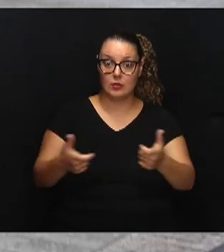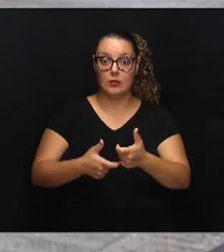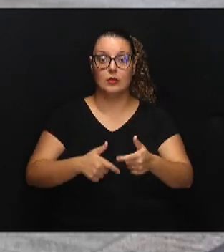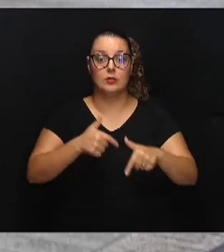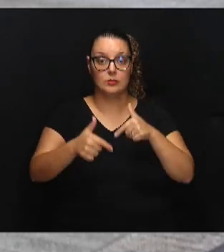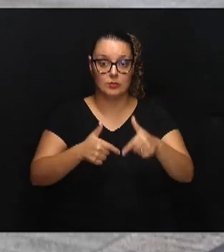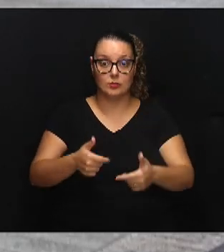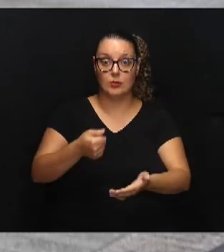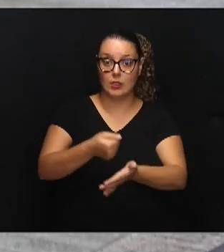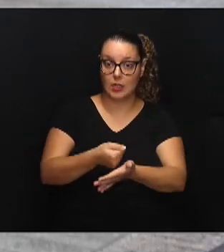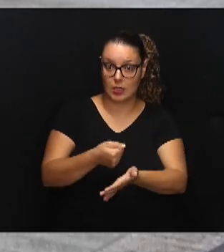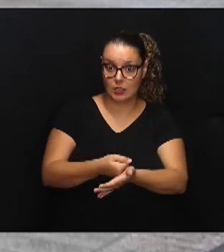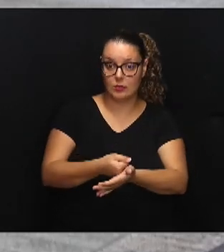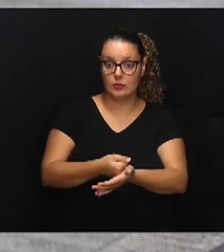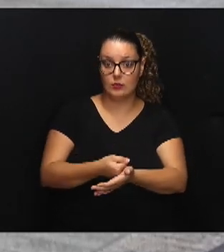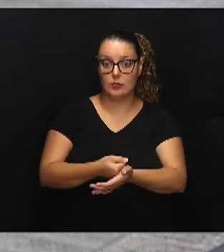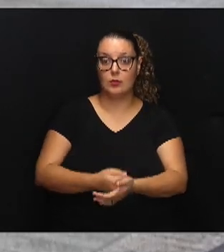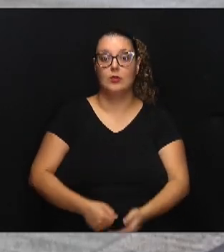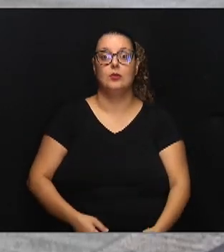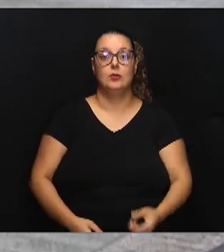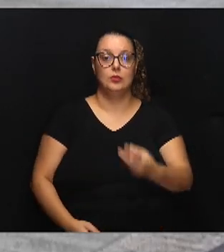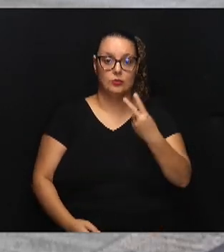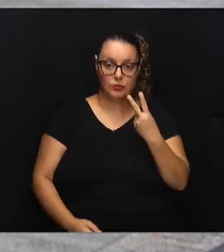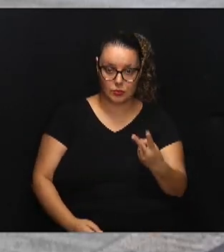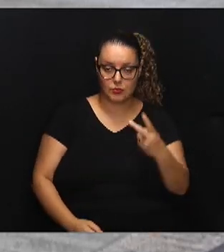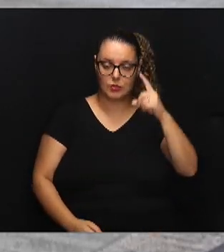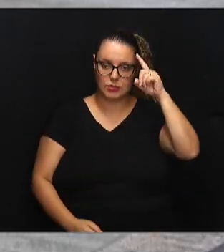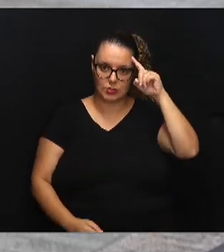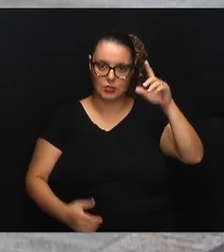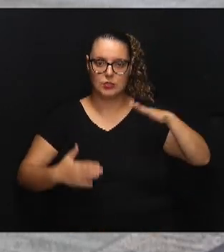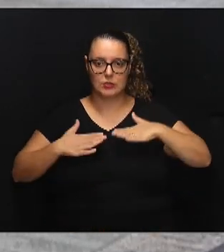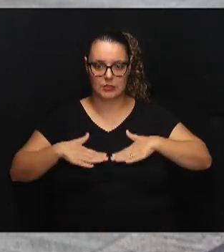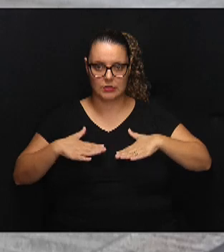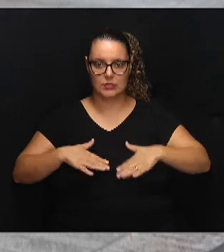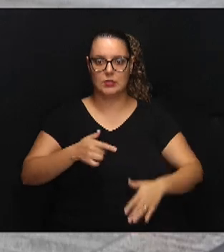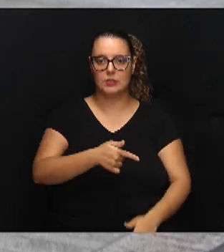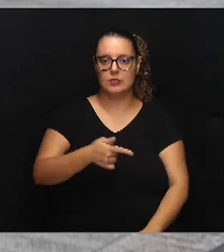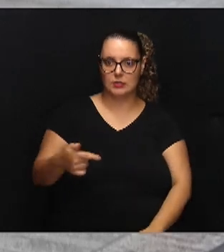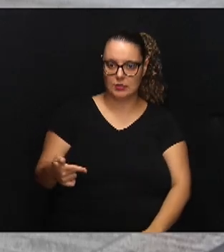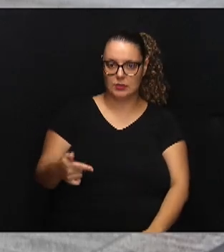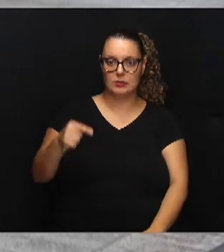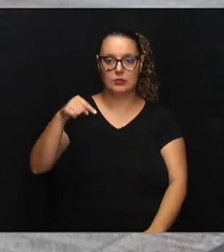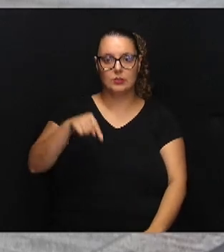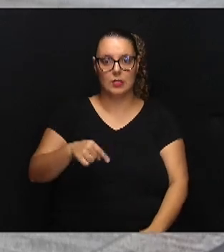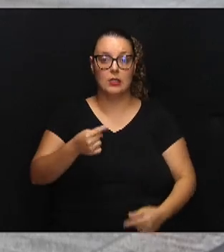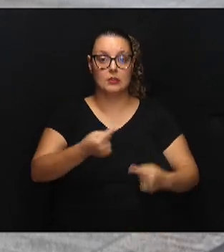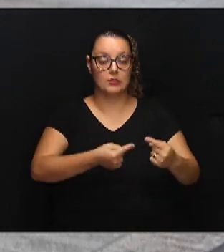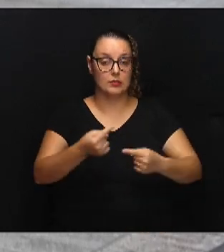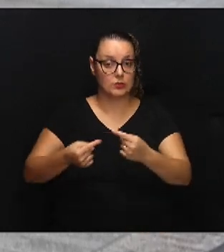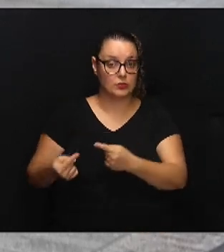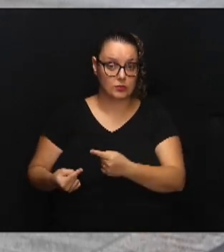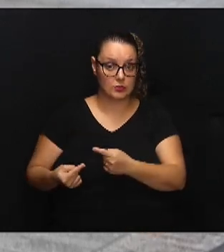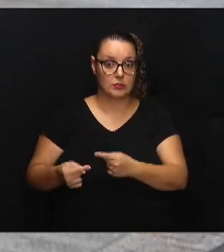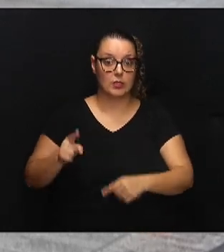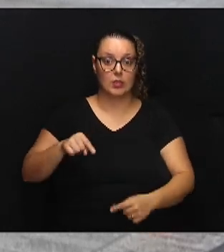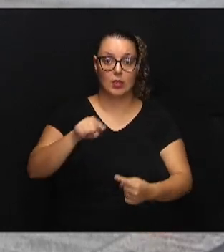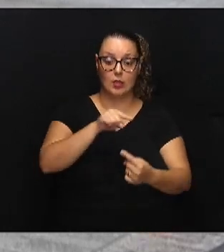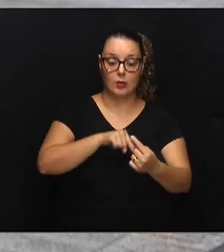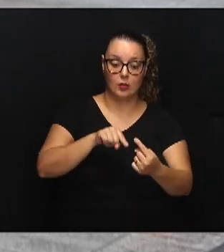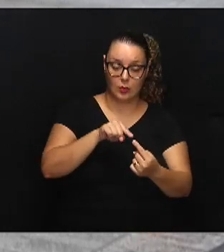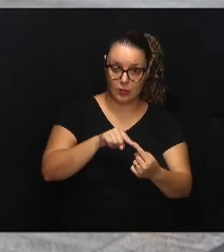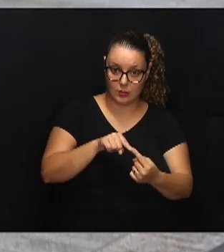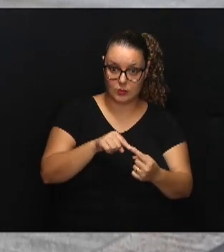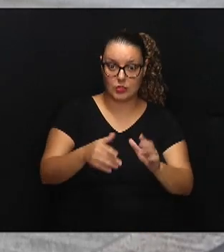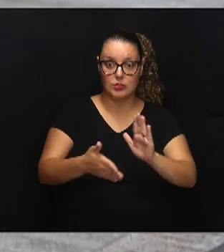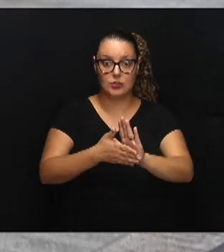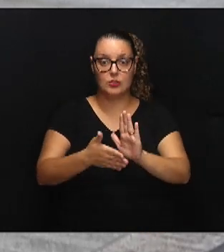trabalho, garantindo pelo menos 2 dias de descanso na semana. Essa discussão ela é objeto da